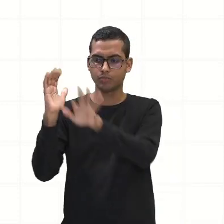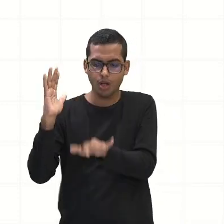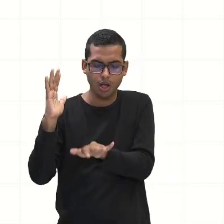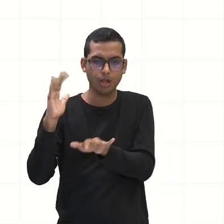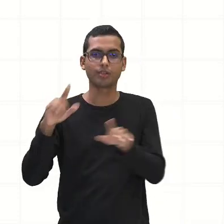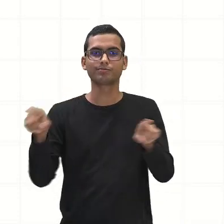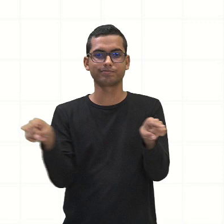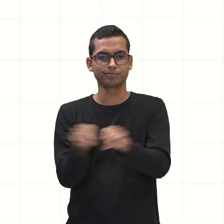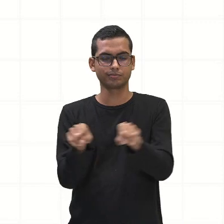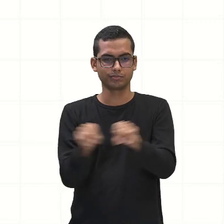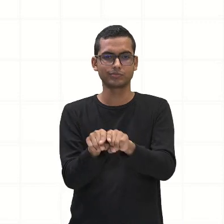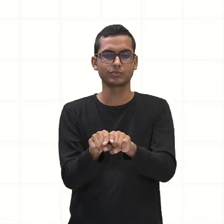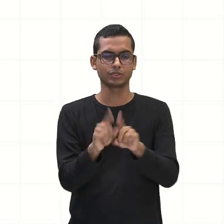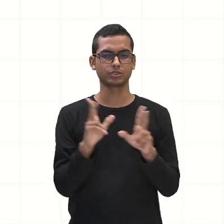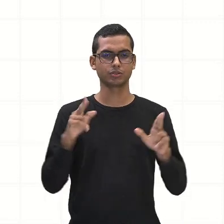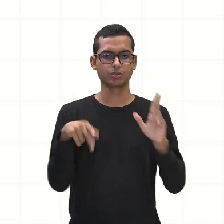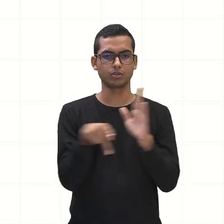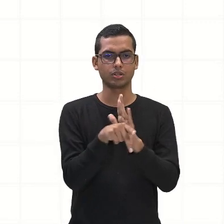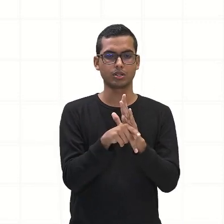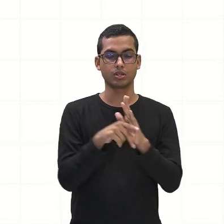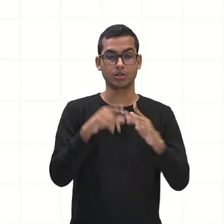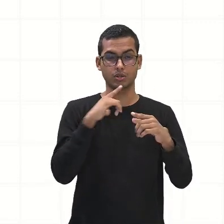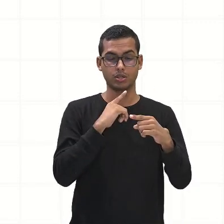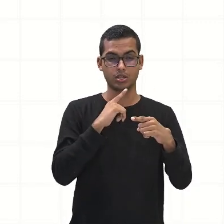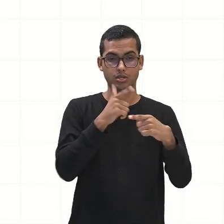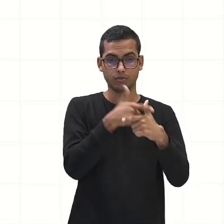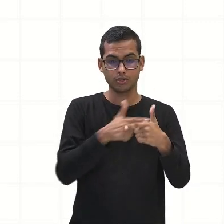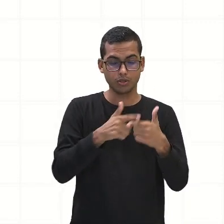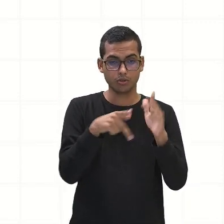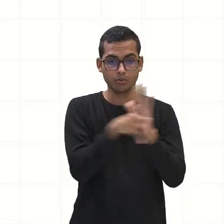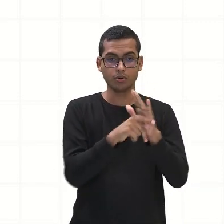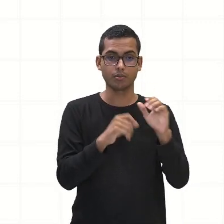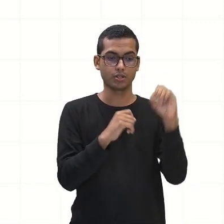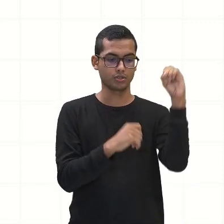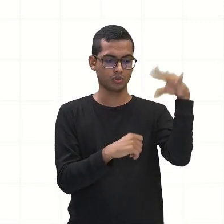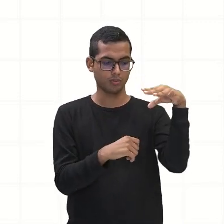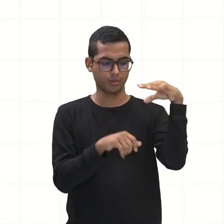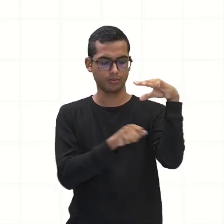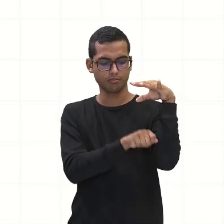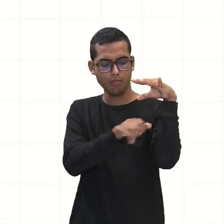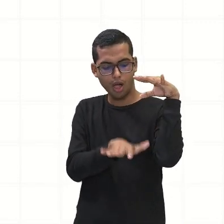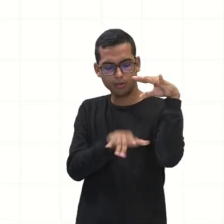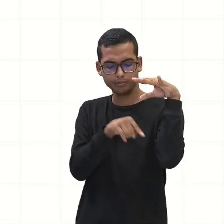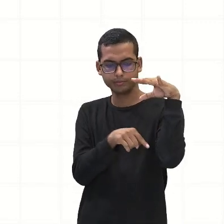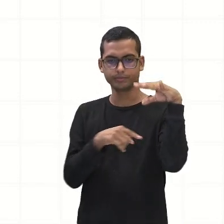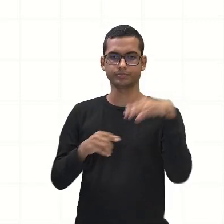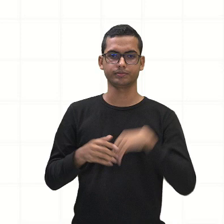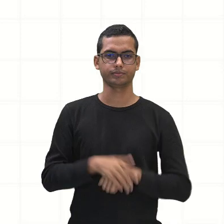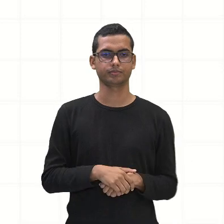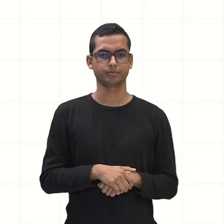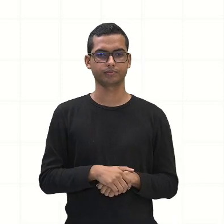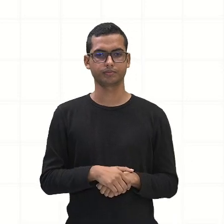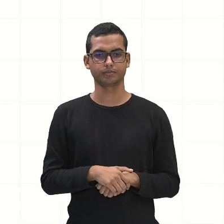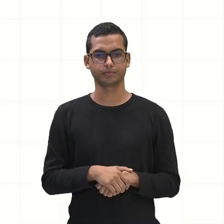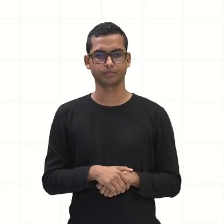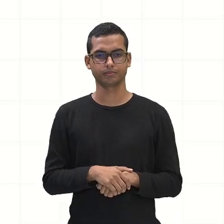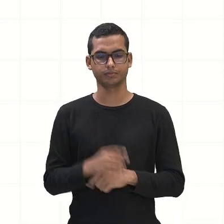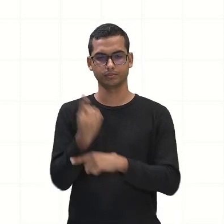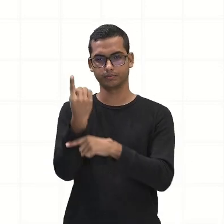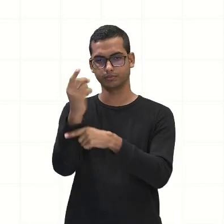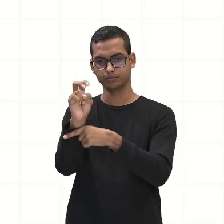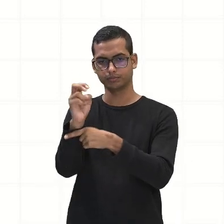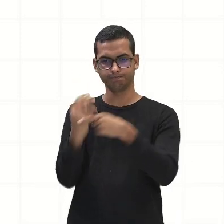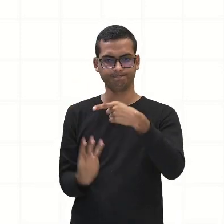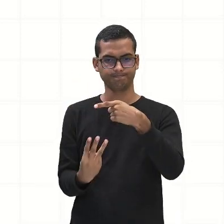estar para a sombra do porte. Então, ó, a sombra do prédio vai ter que estar para a sombra